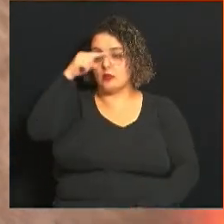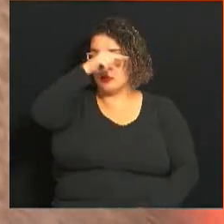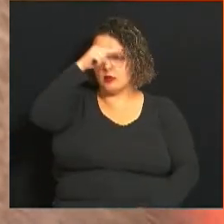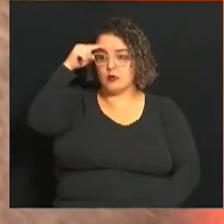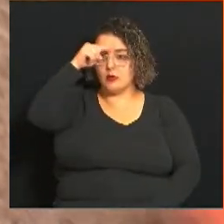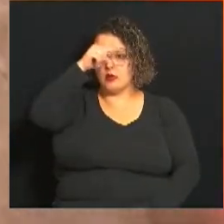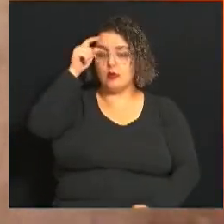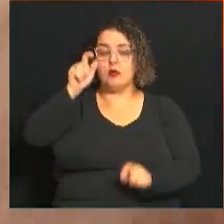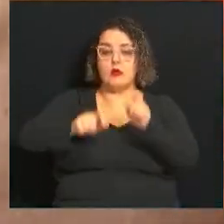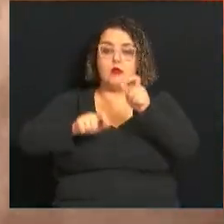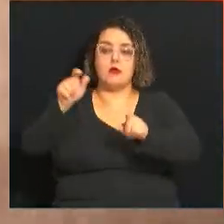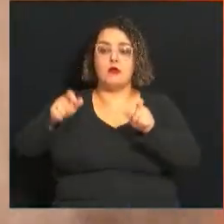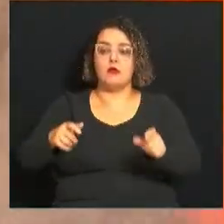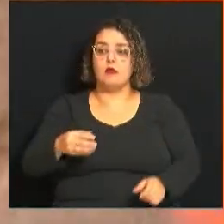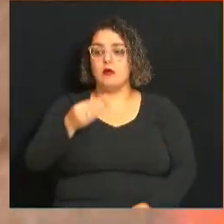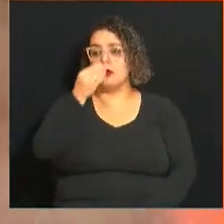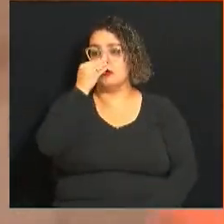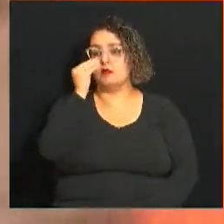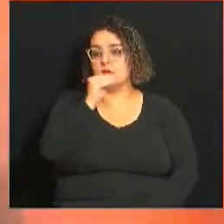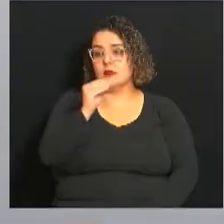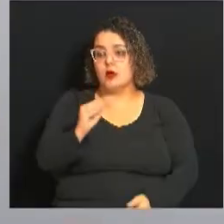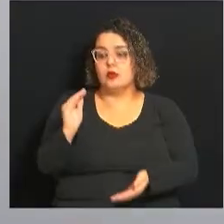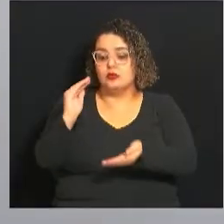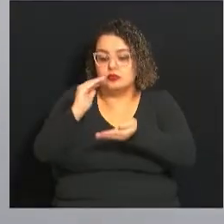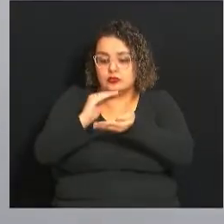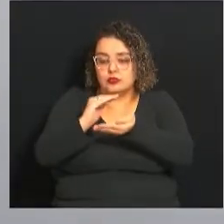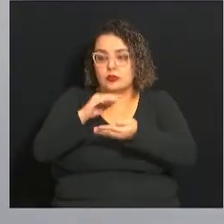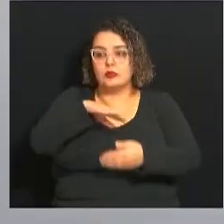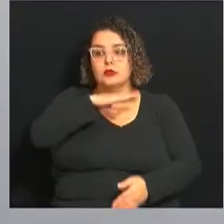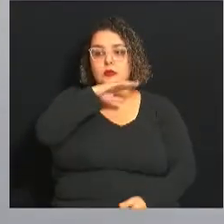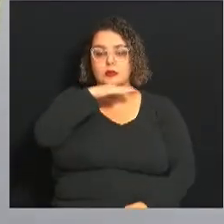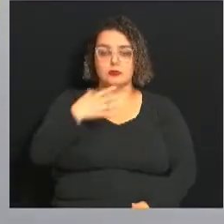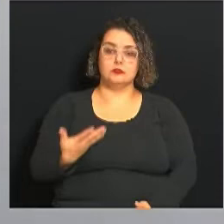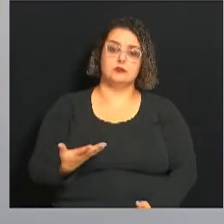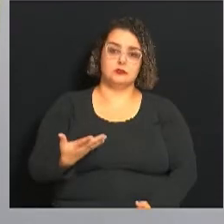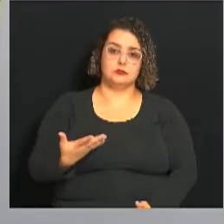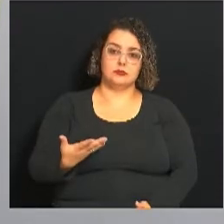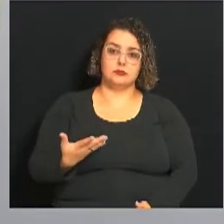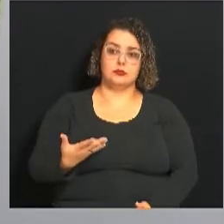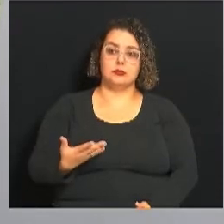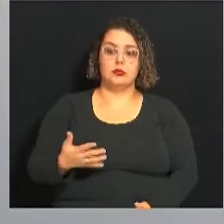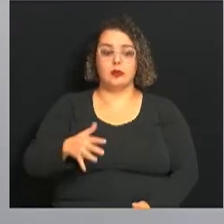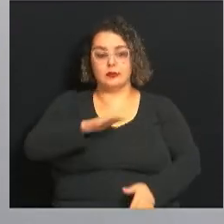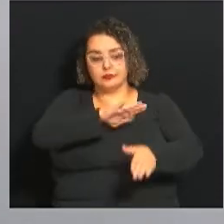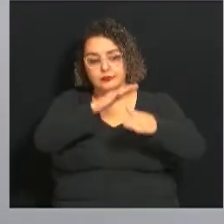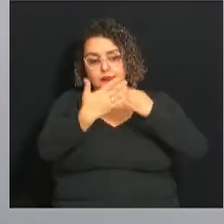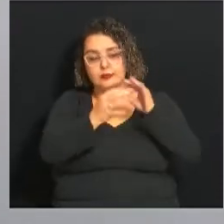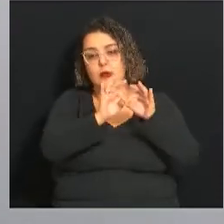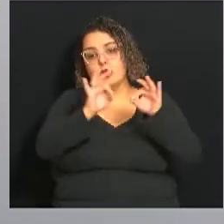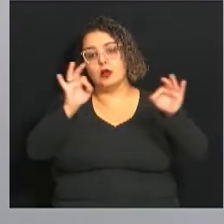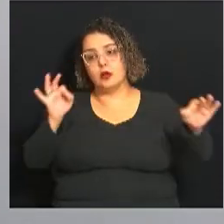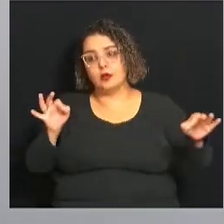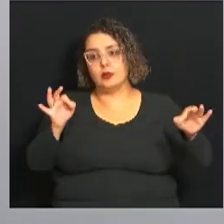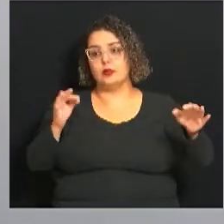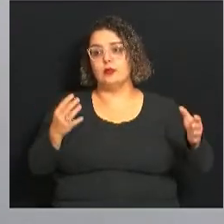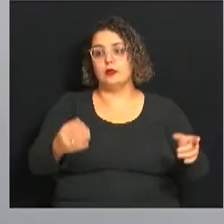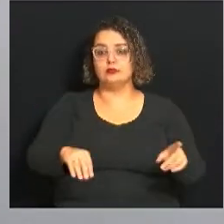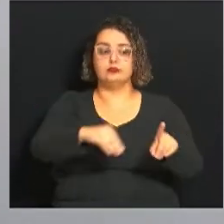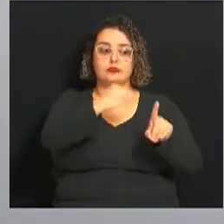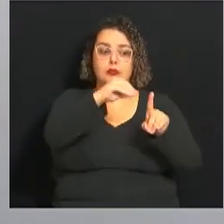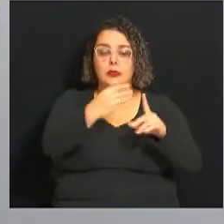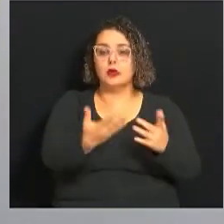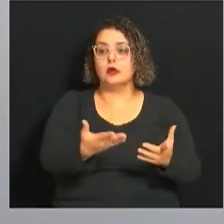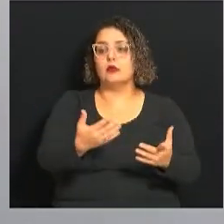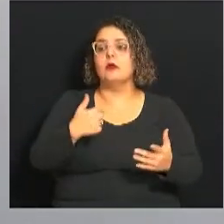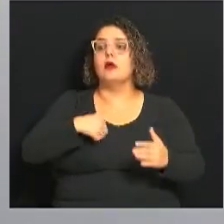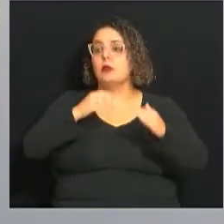pessoas abandonam os filhotes de seus animais. Infelizmente, é uma região de periferia, todos sabem, né? Eu resido lá também. Então, muitas